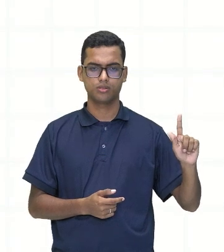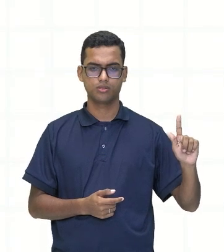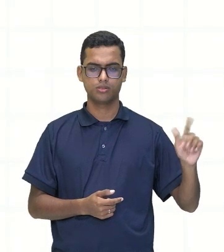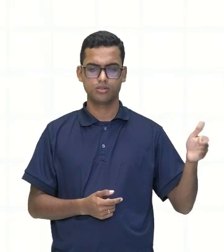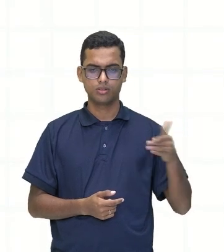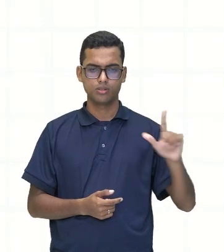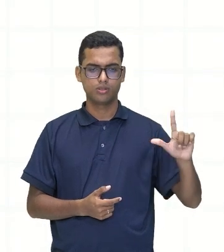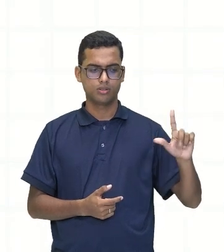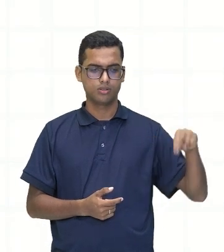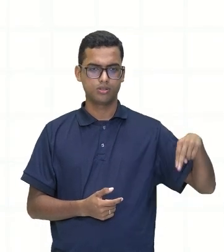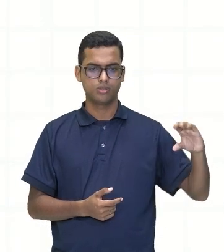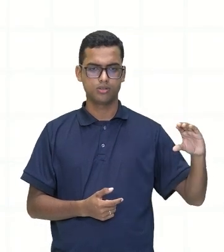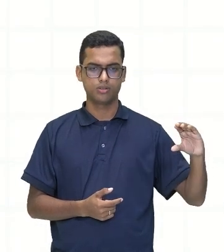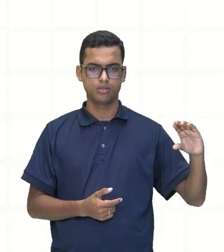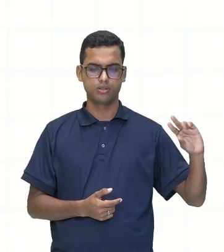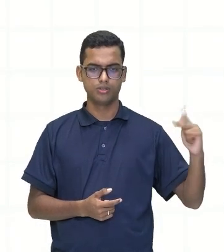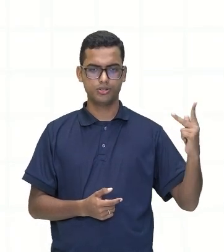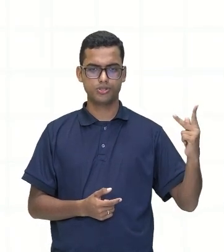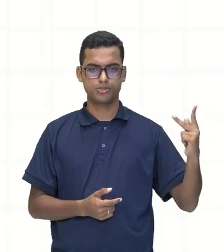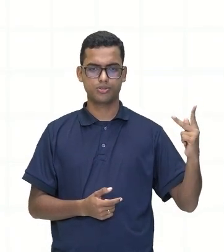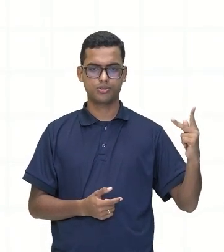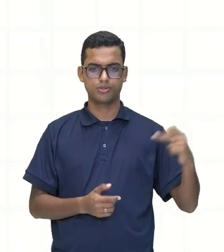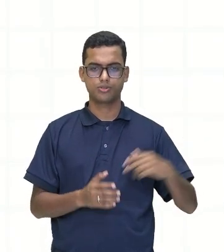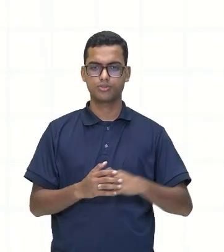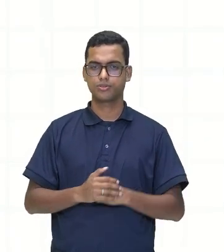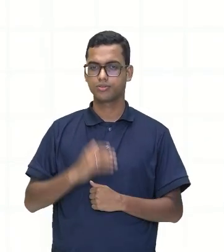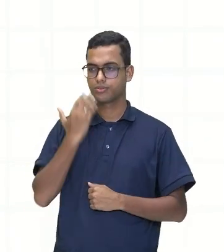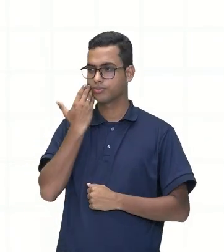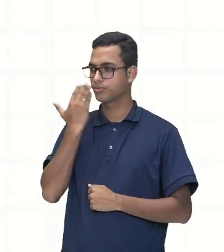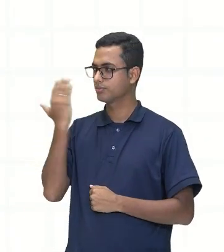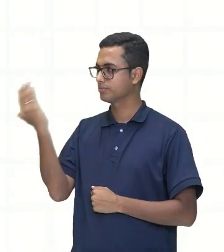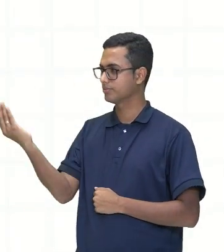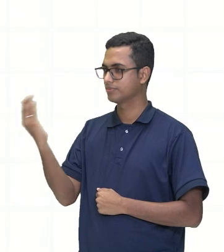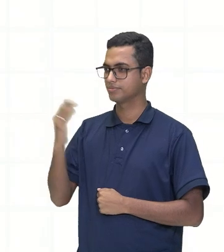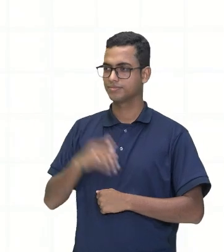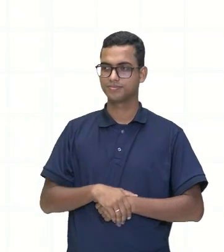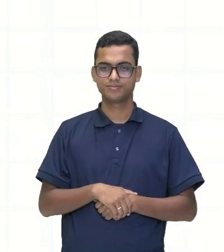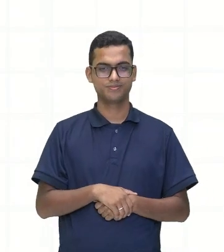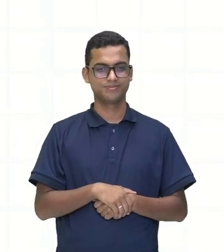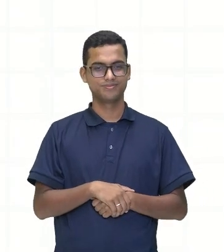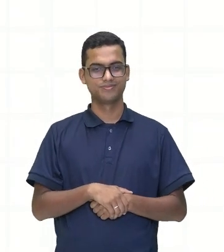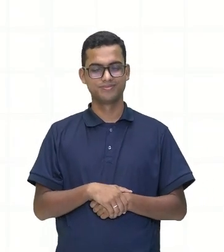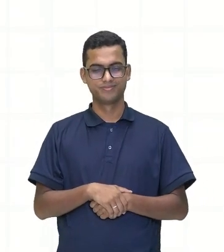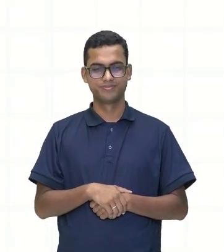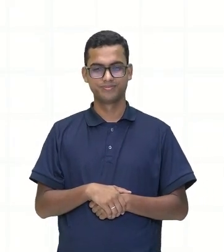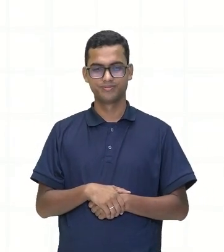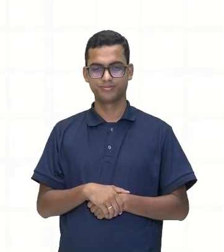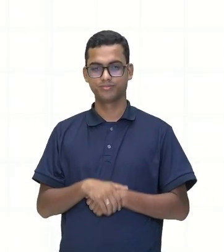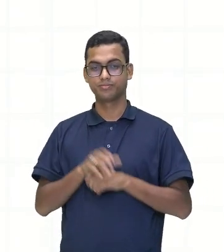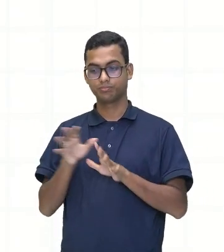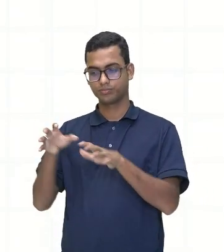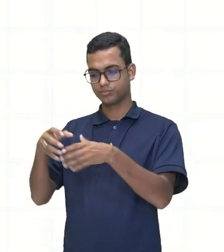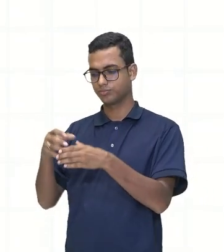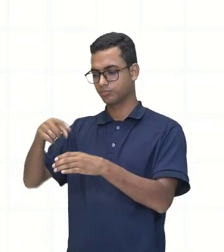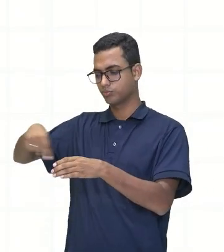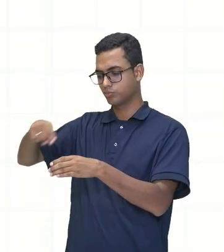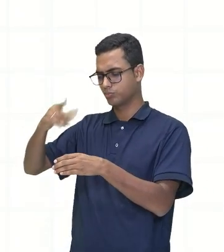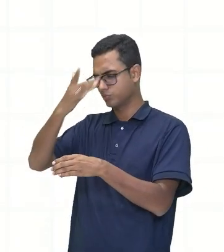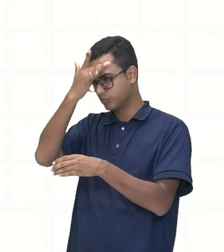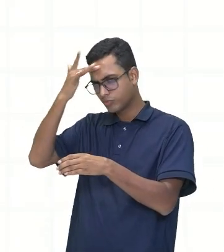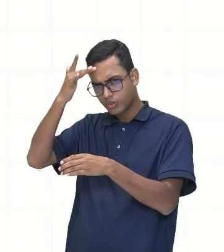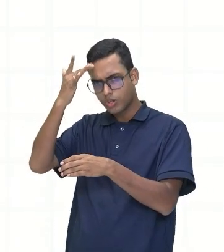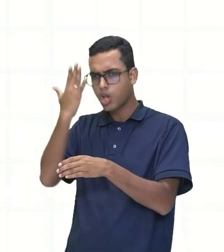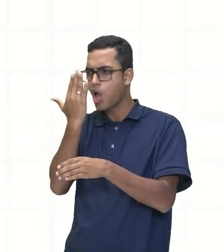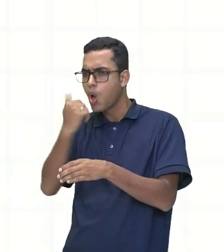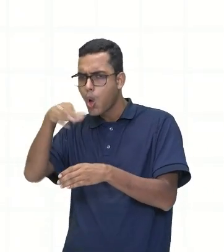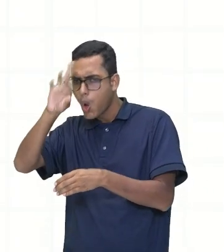lunch. Os trabalhadores não estavam almoçando. Eles não estavam. Were